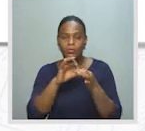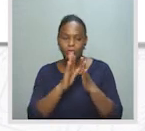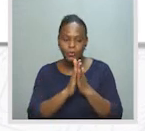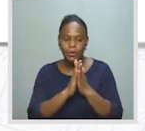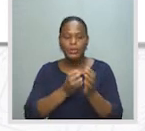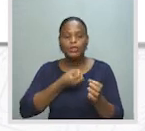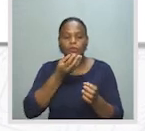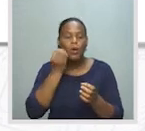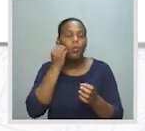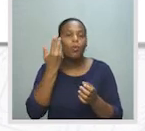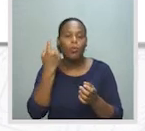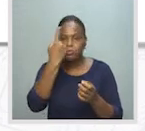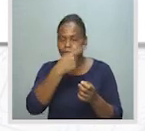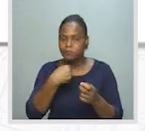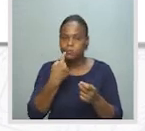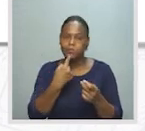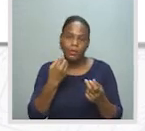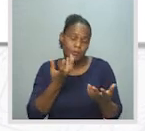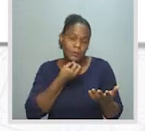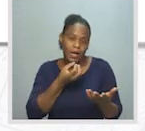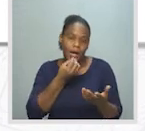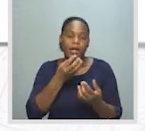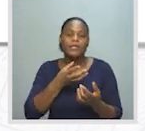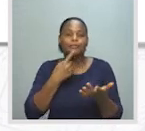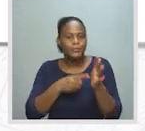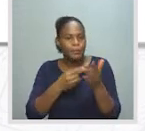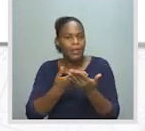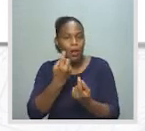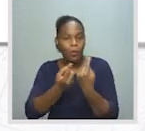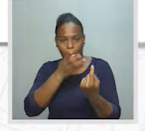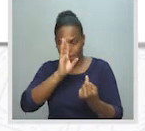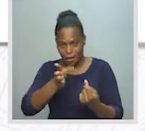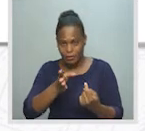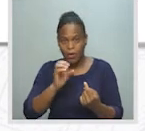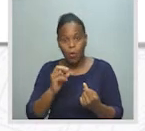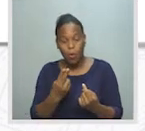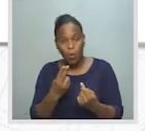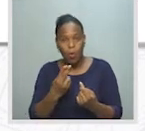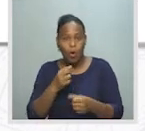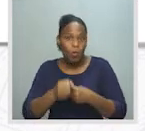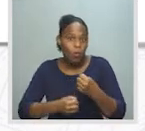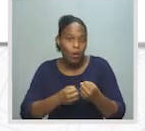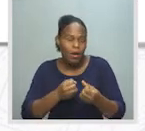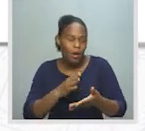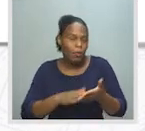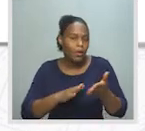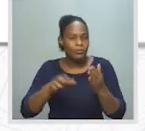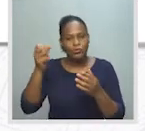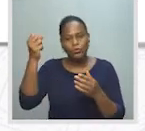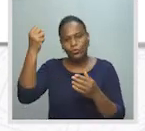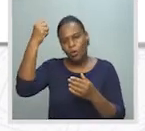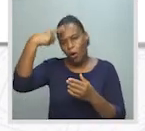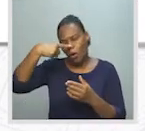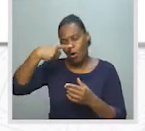o fundamentalismo religioso e exemplificar algumas práticas fundamentalistas ocorridas ao longo da